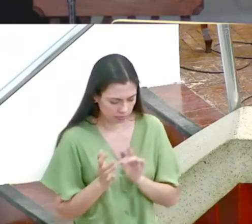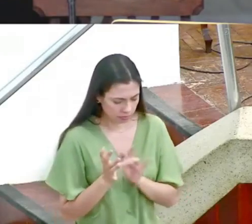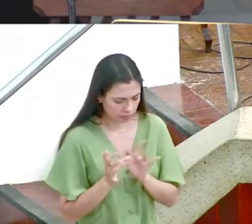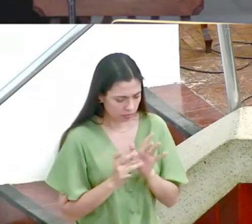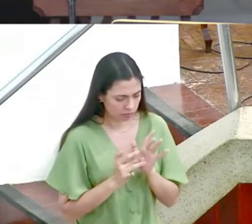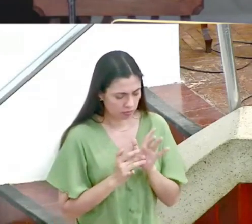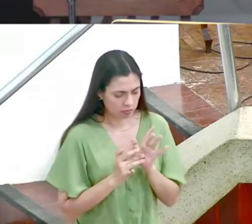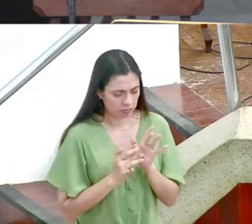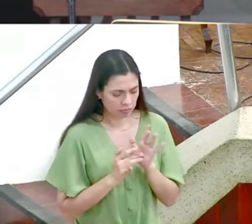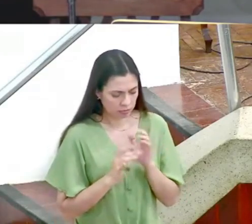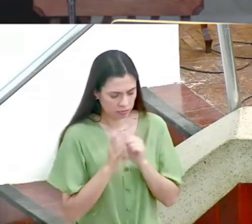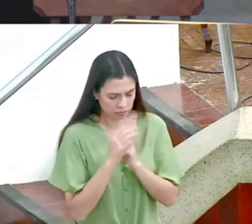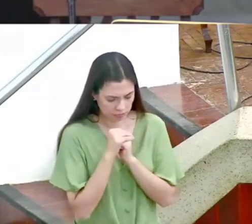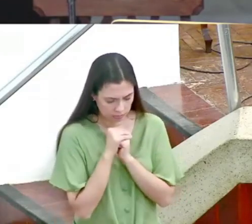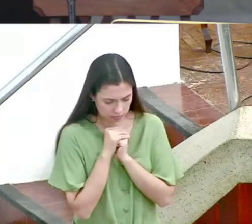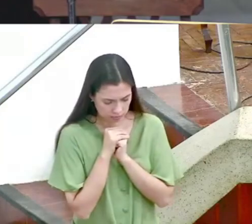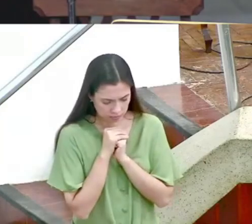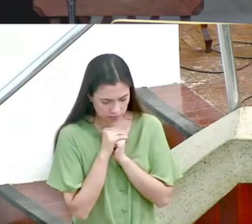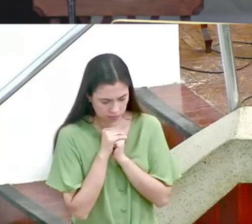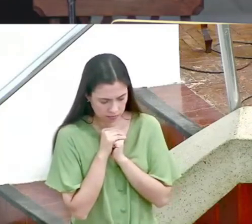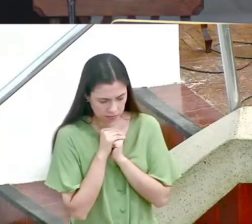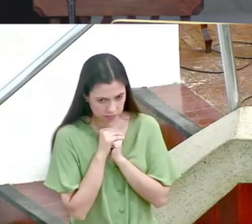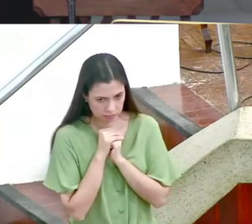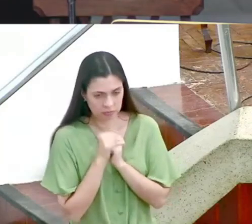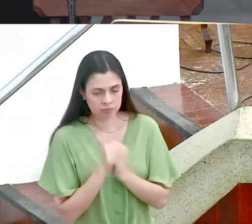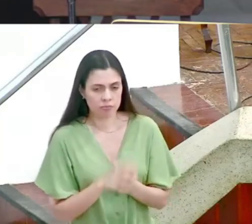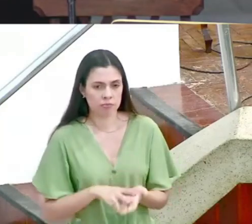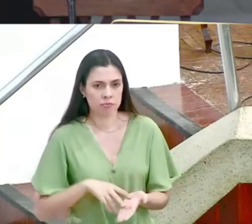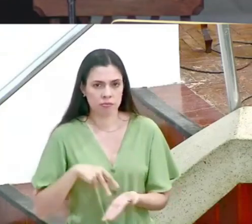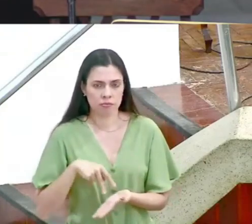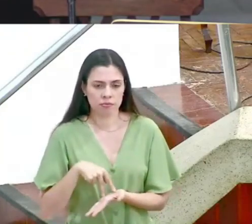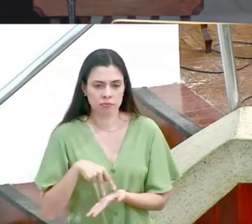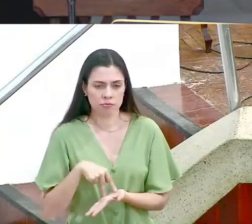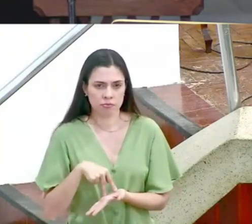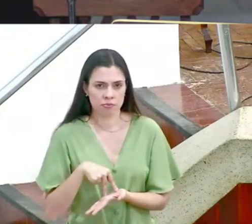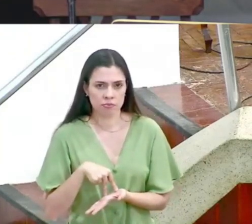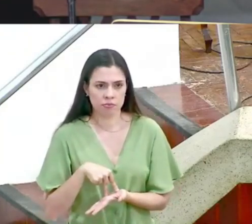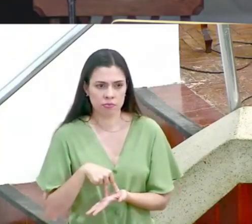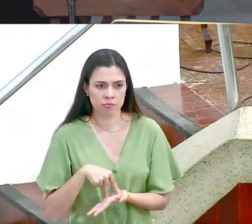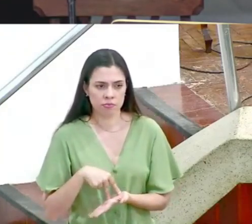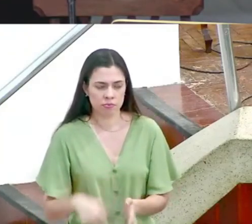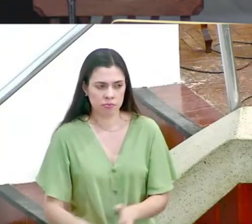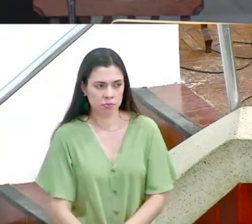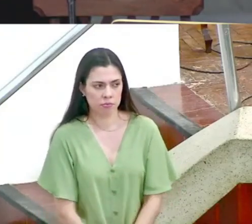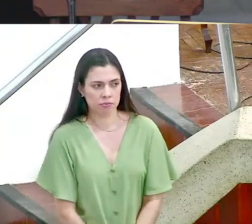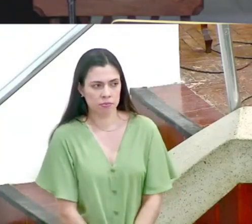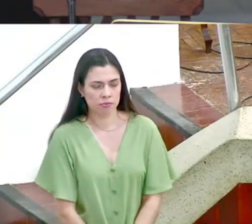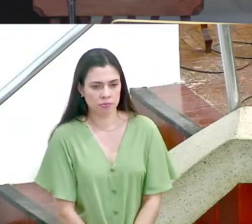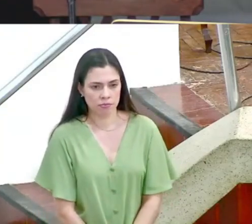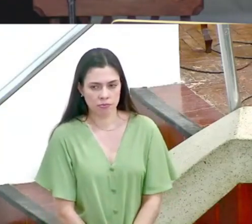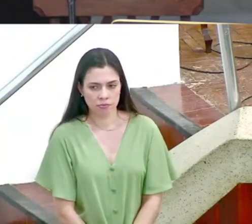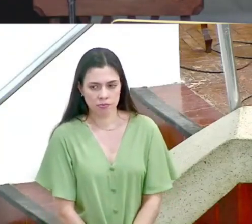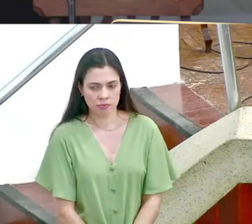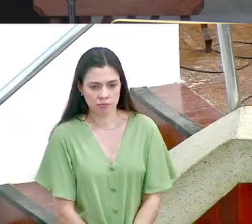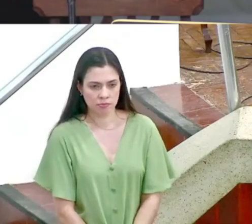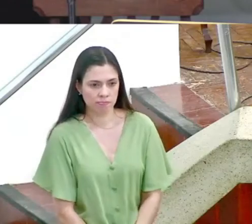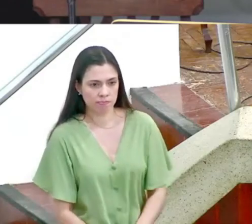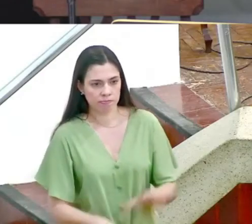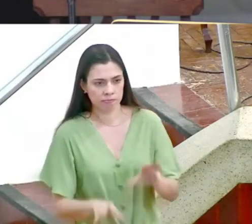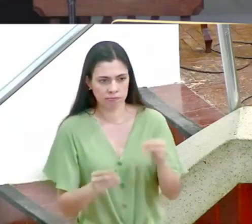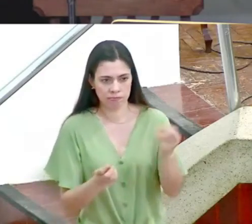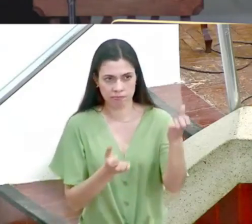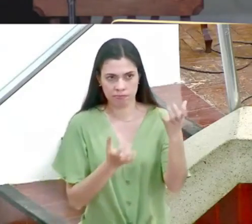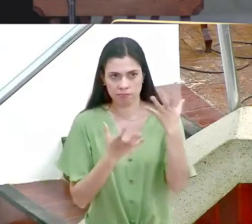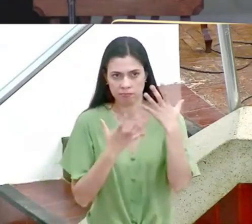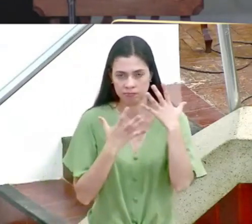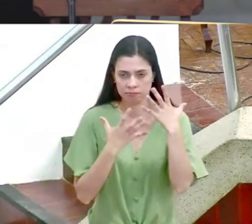Jesus amém Vamos colocar de pé queridos recebam a